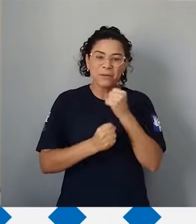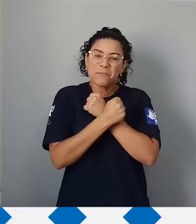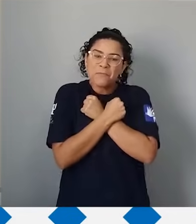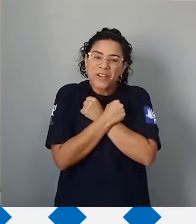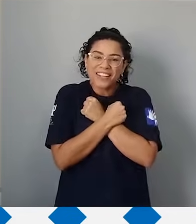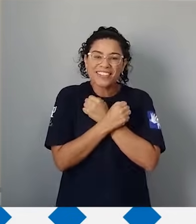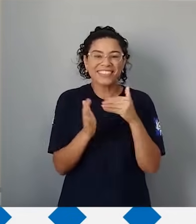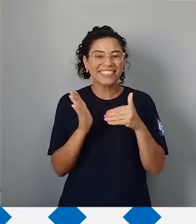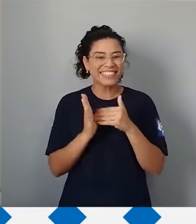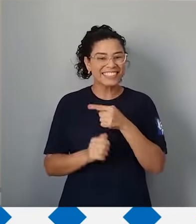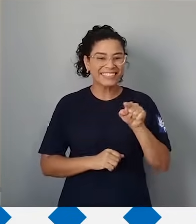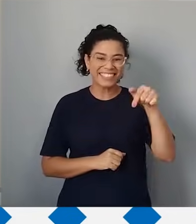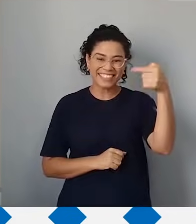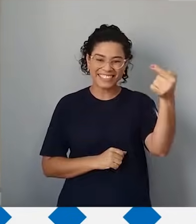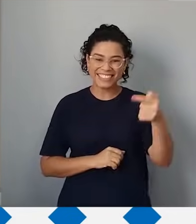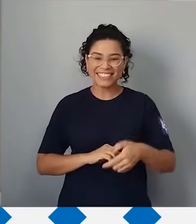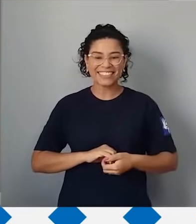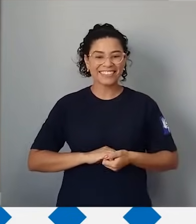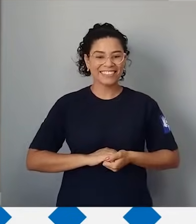abraço e até mais!